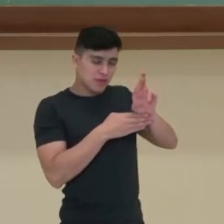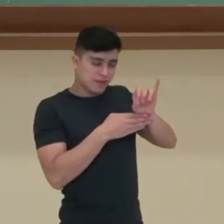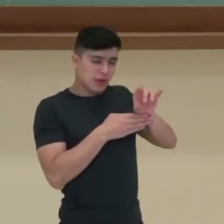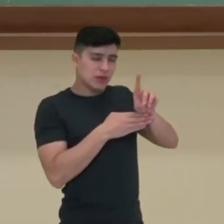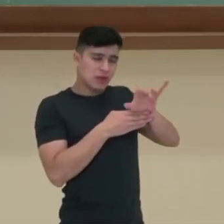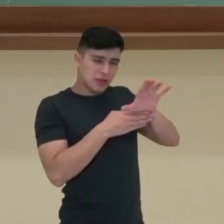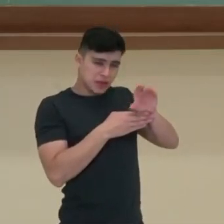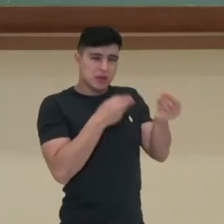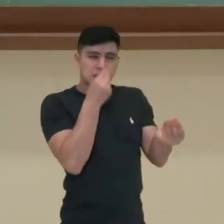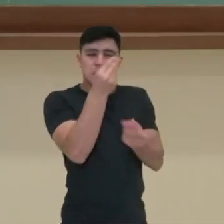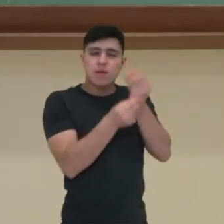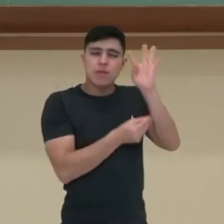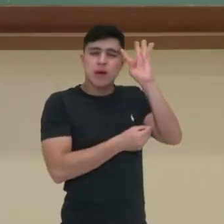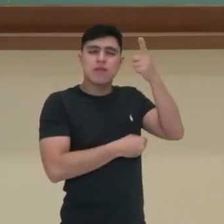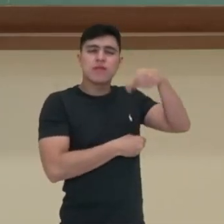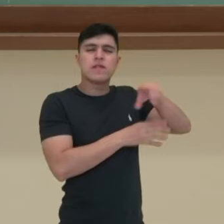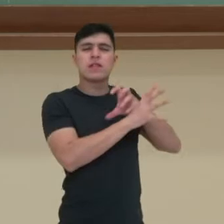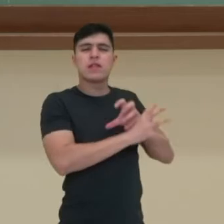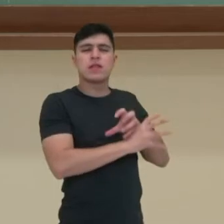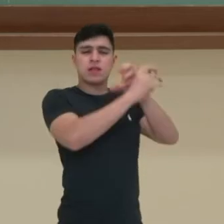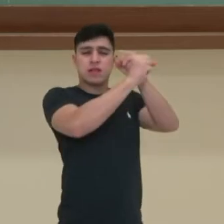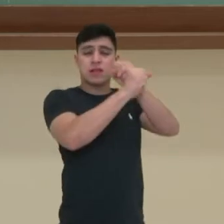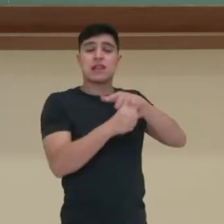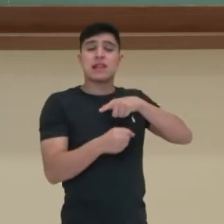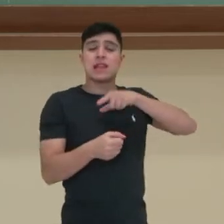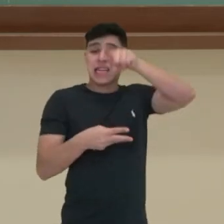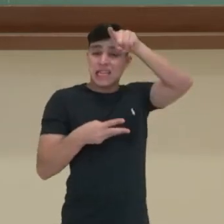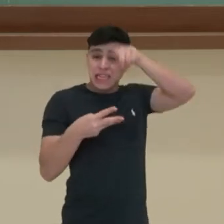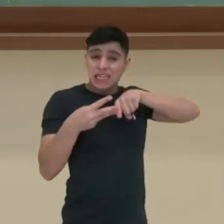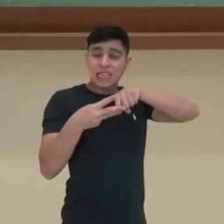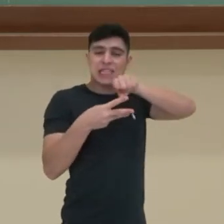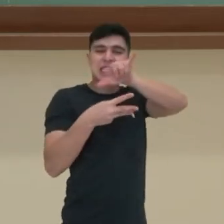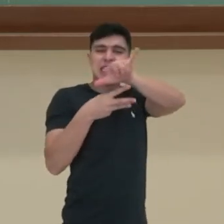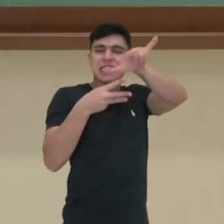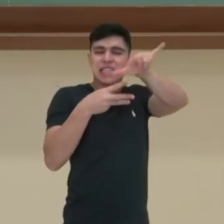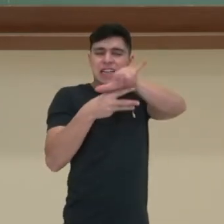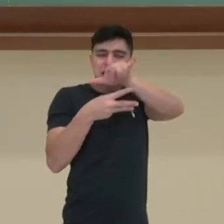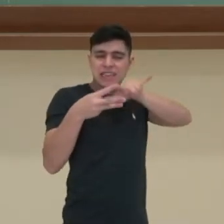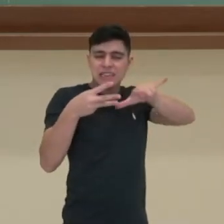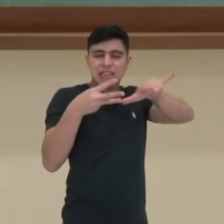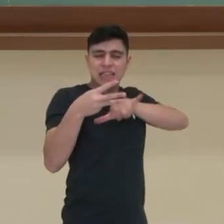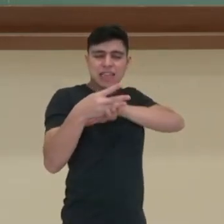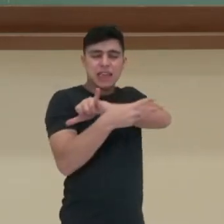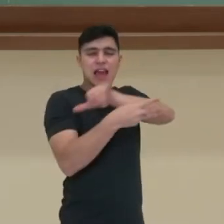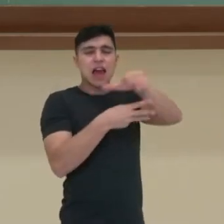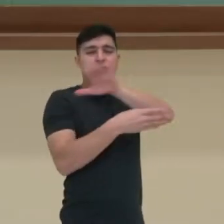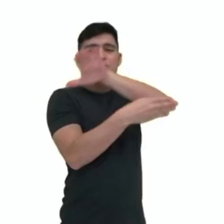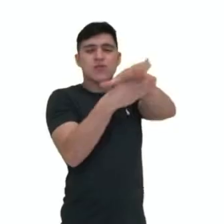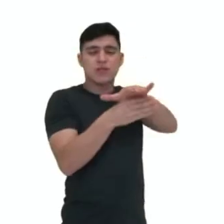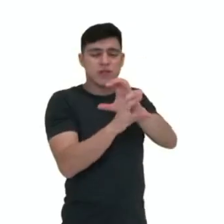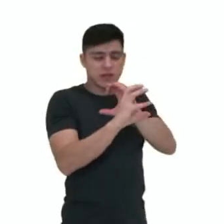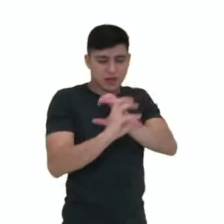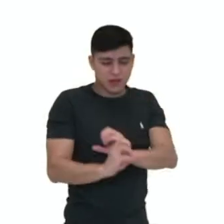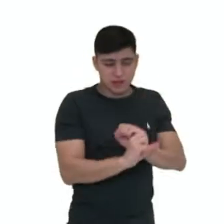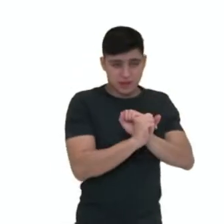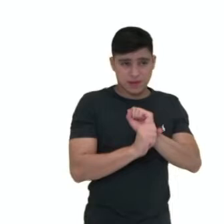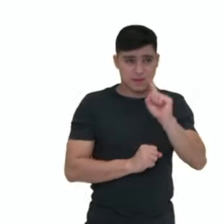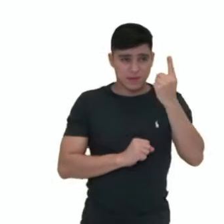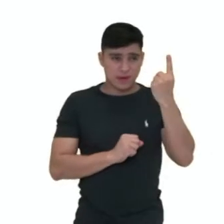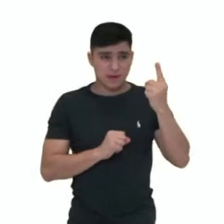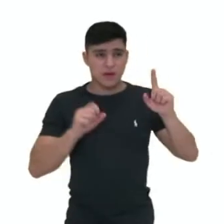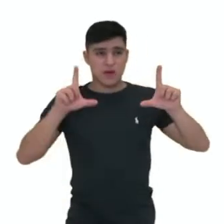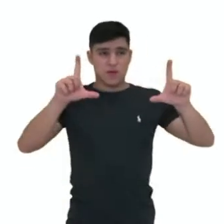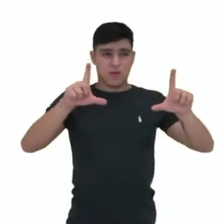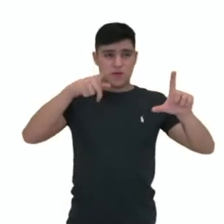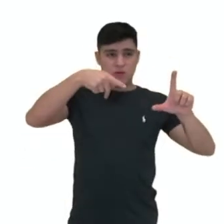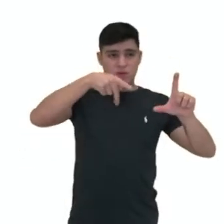com dihíbridos, tá? 3 mecanismos que você tem em mãos para fazer esse tipo de cálculo. Primeiro, o quadro de Punnett,